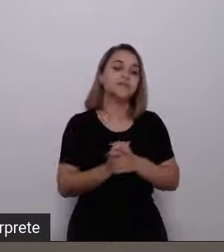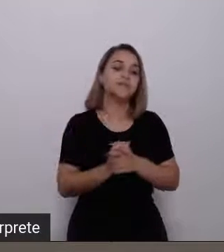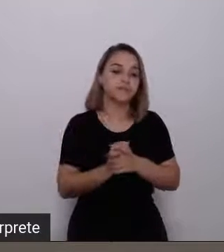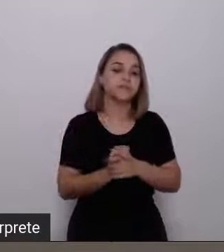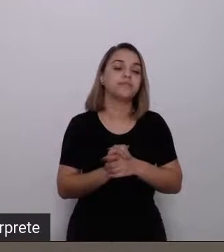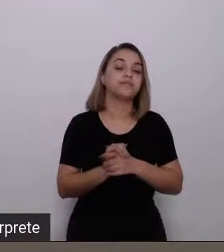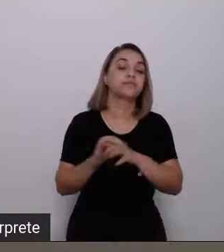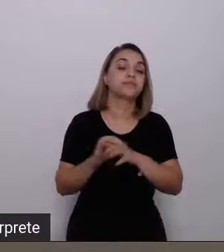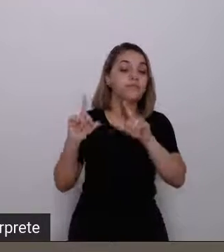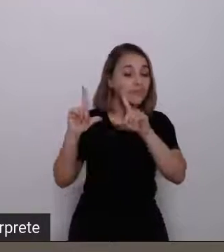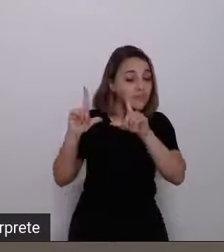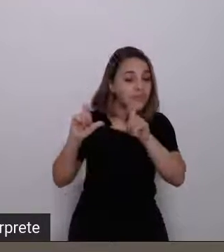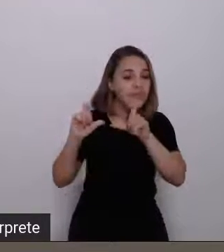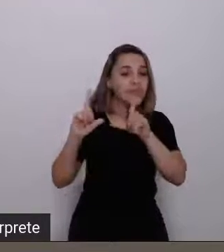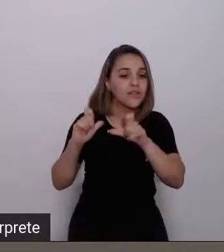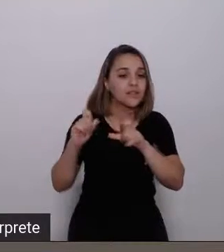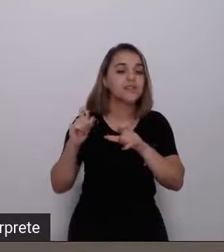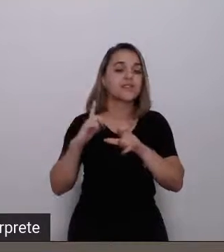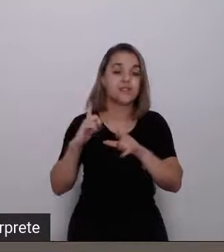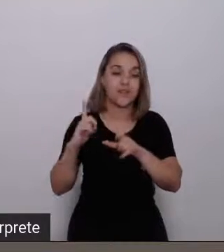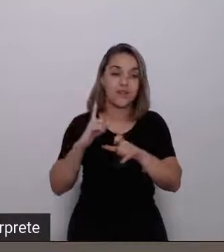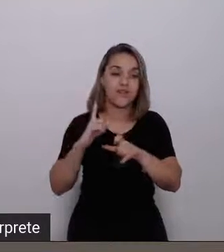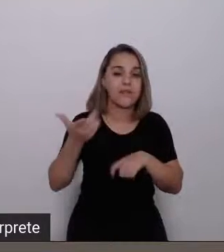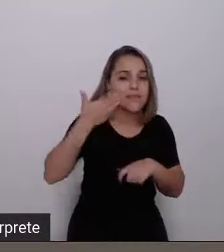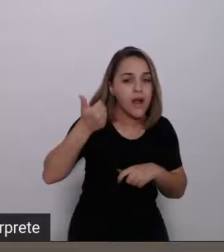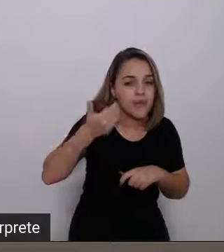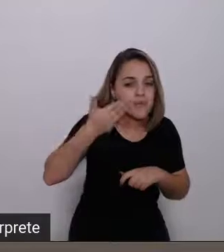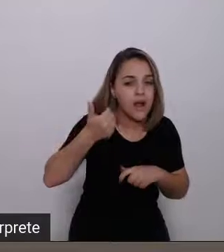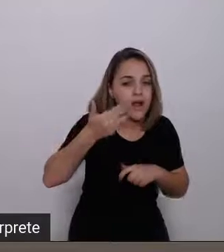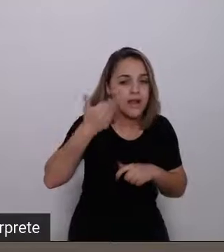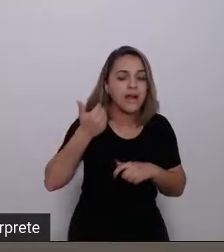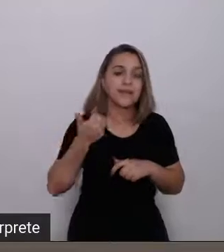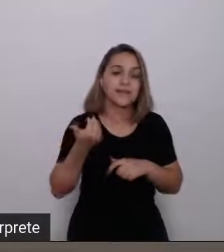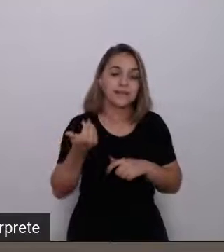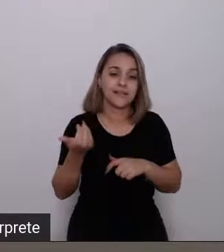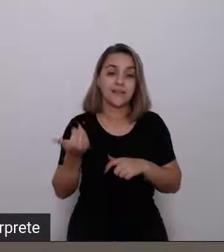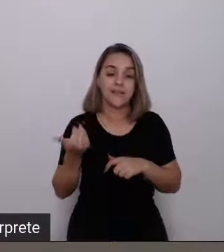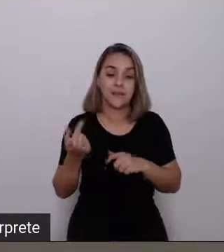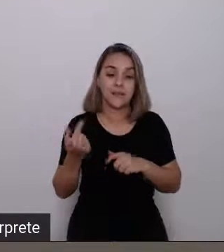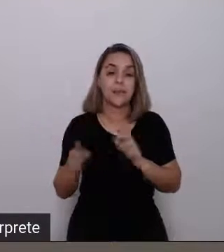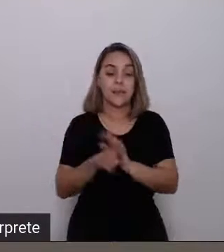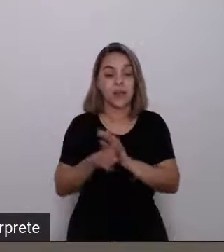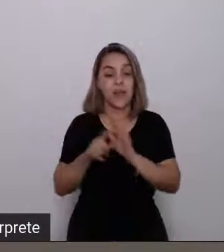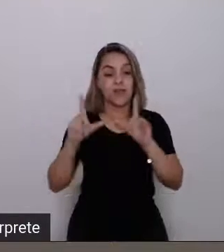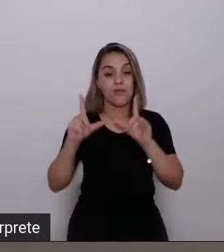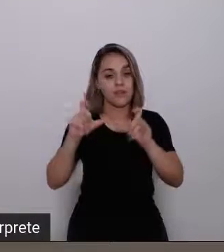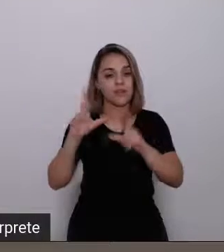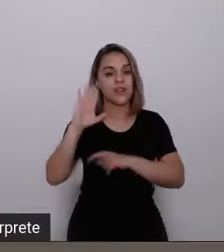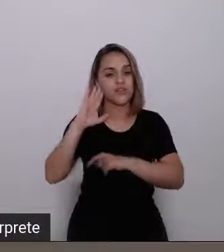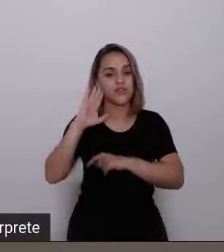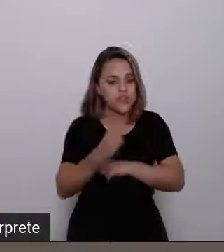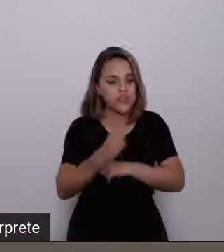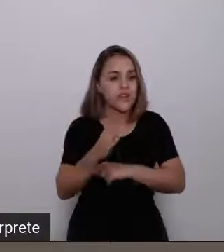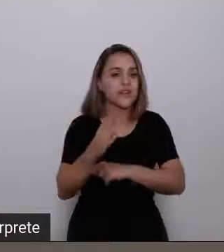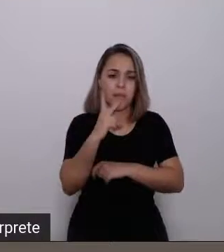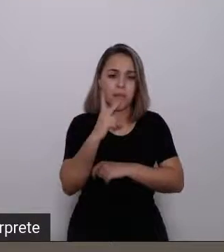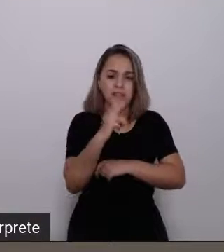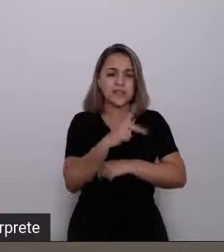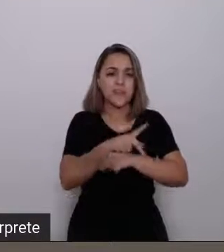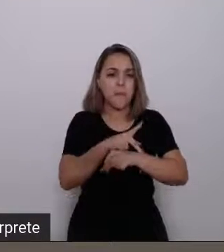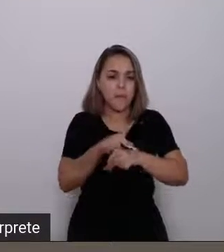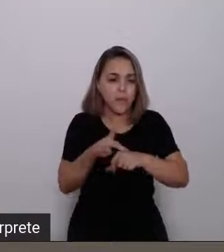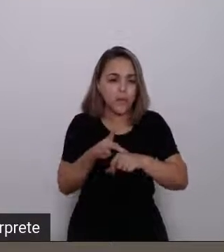verdade, ele vai pescar o que interessa ao estatuto de uma fotografia direta, uma fotografia pura. Então, é um